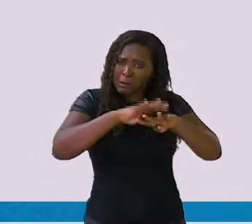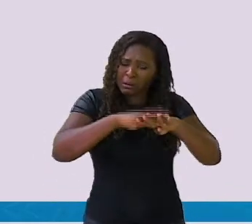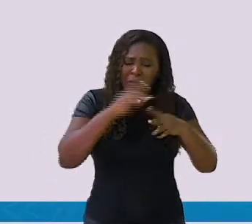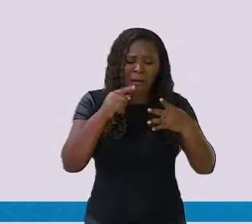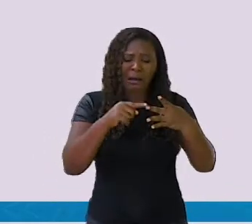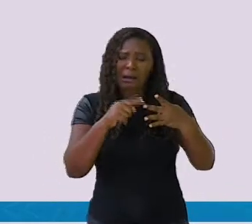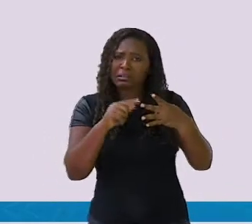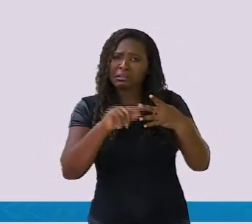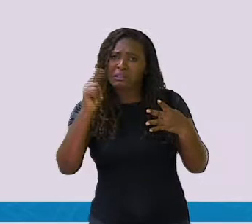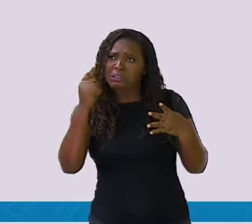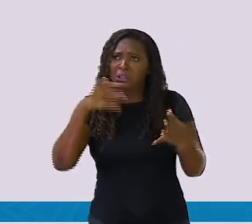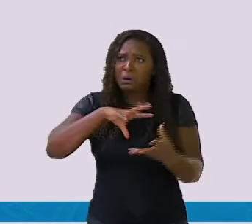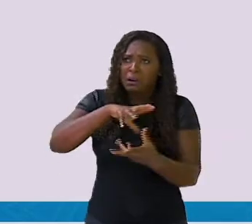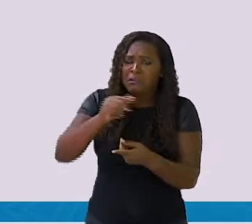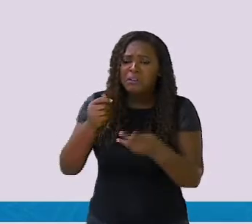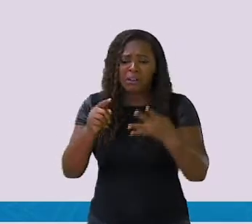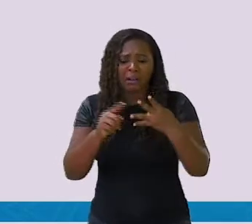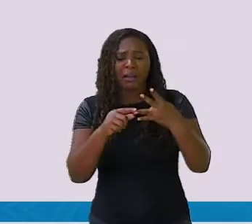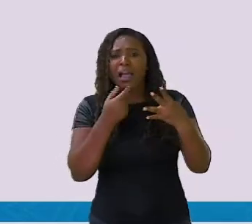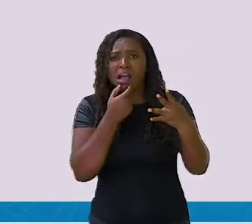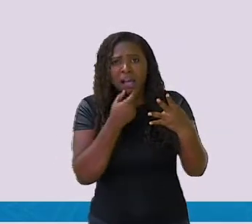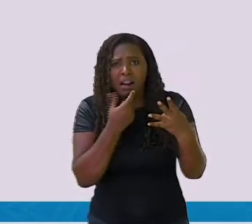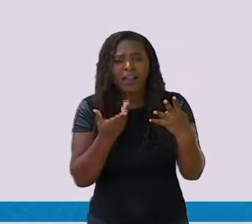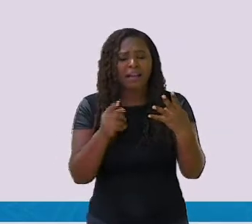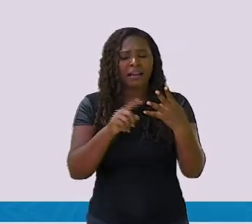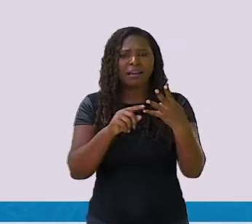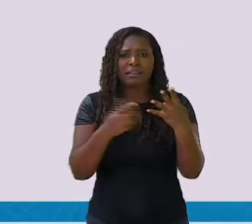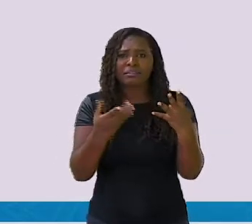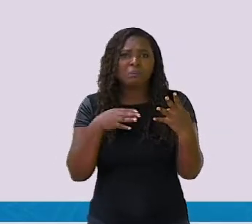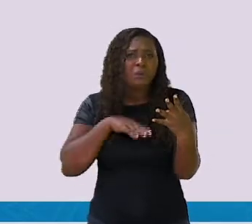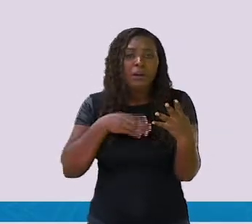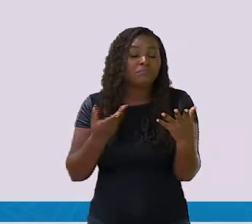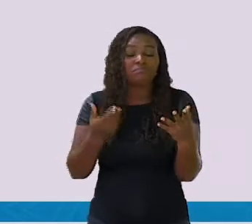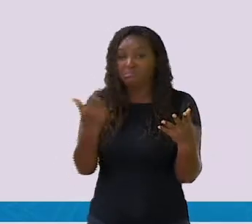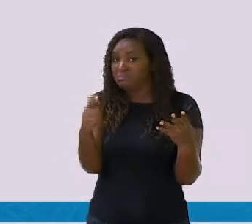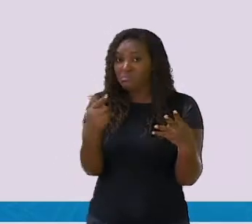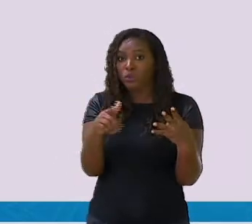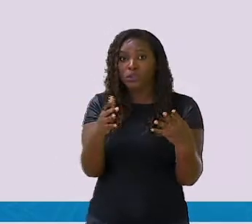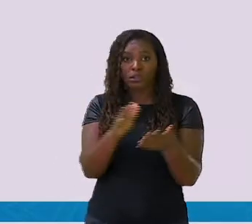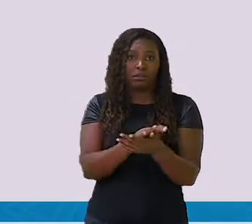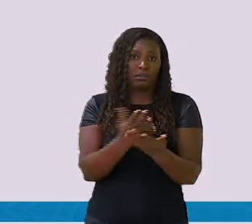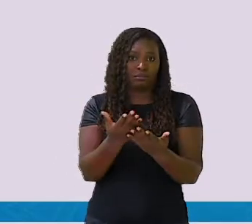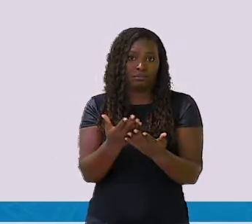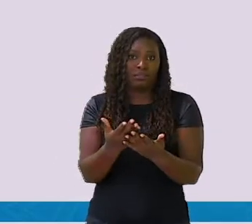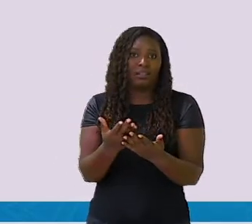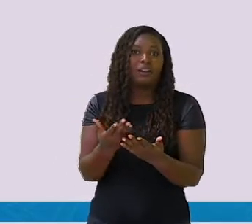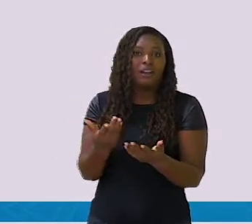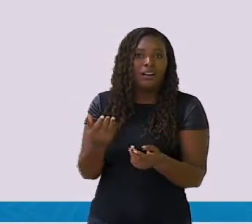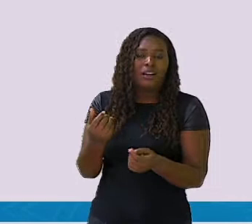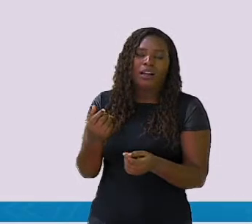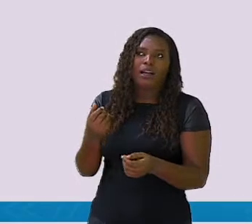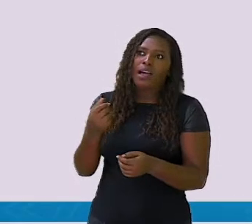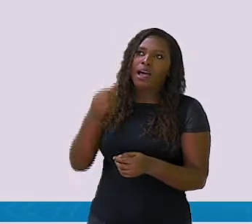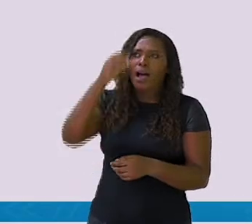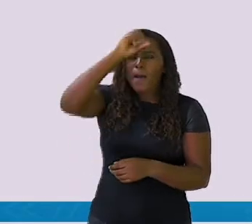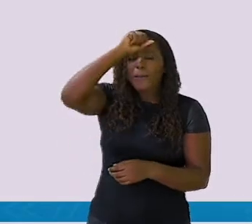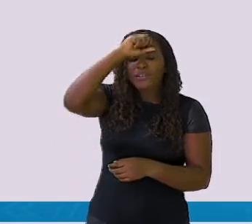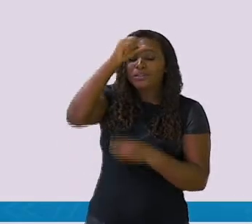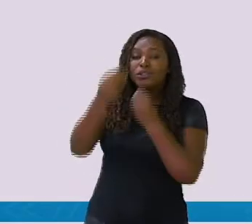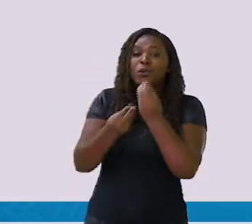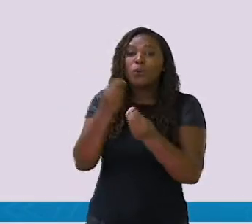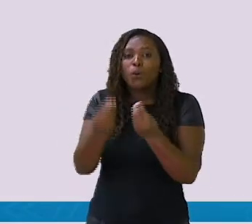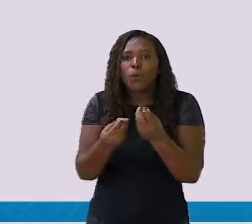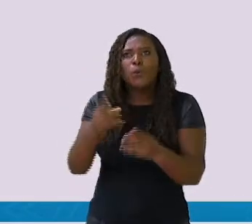língua que seja ela inglesa, portuguesa, independendo da sociedade. Eles aprendiam mesmo com o dia a dia e